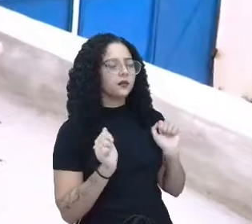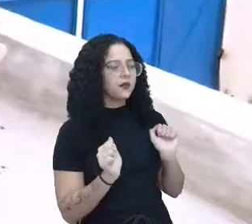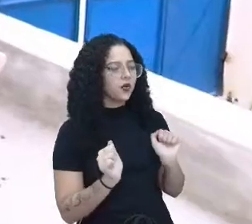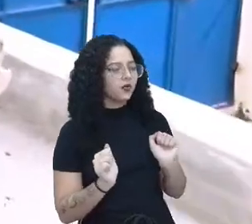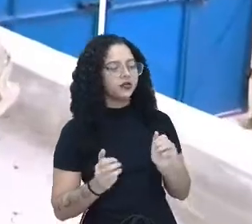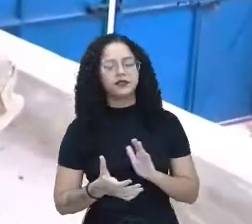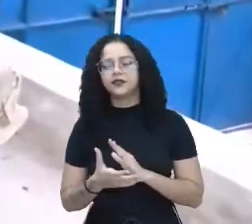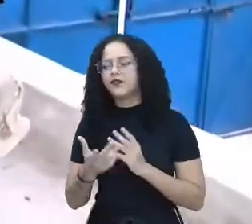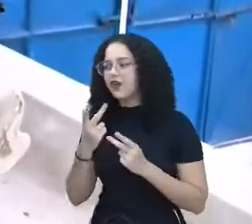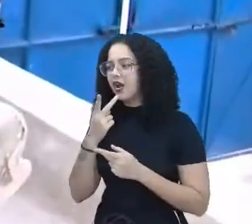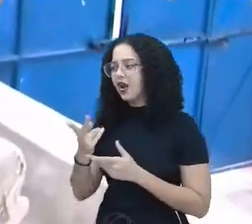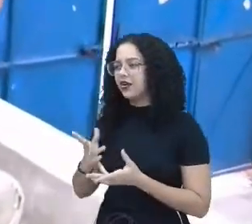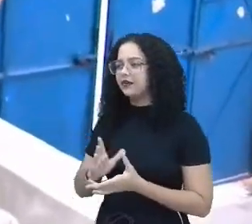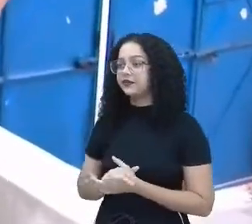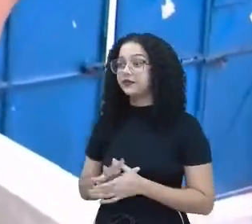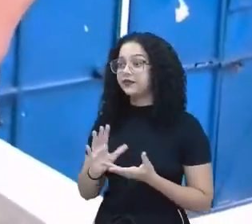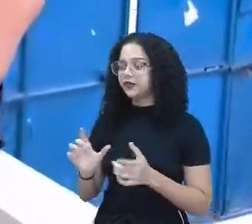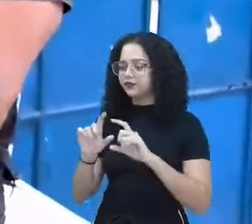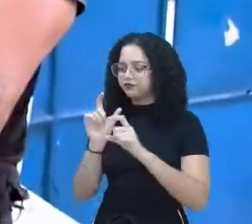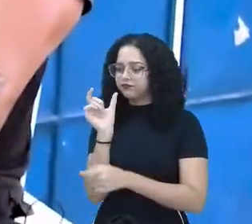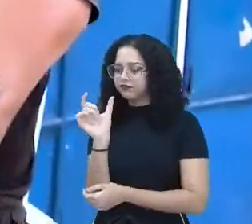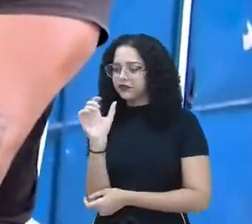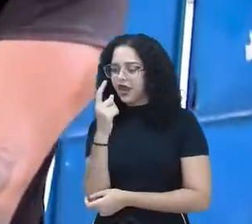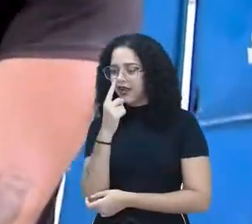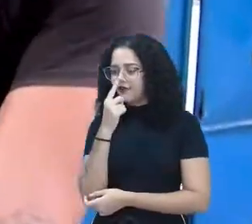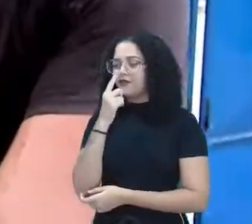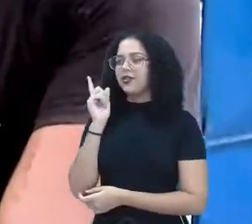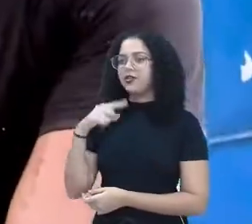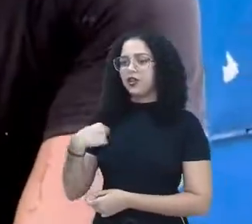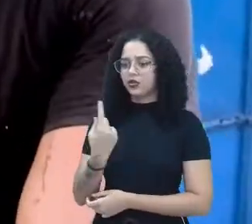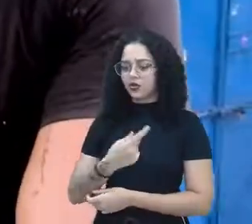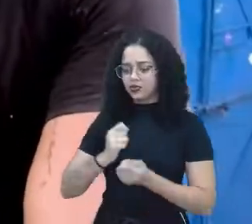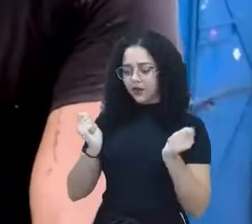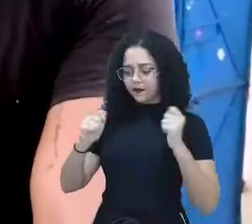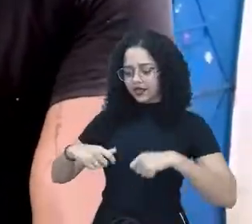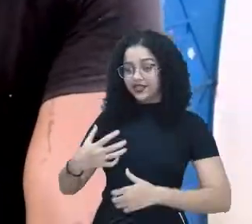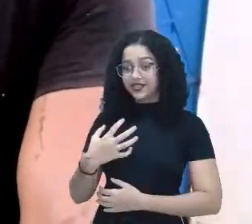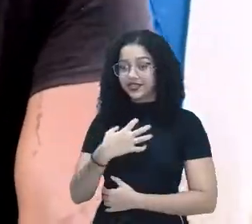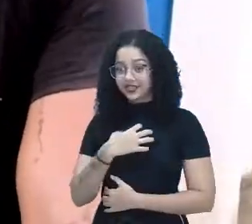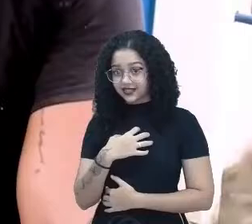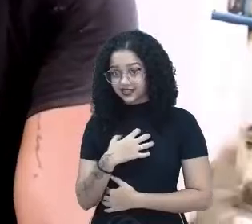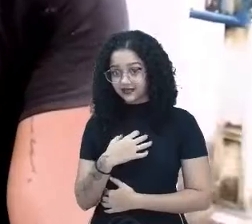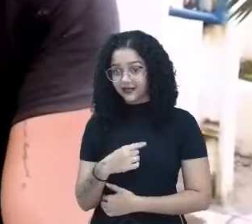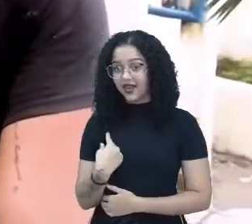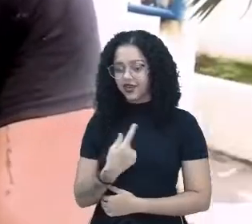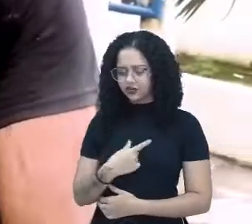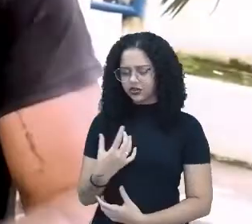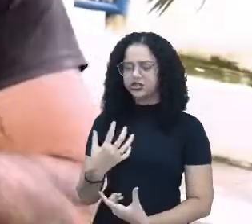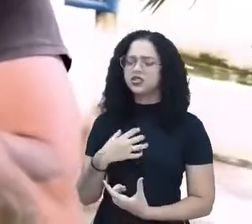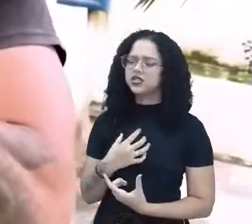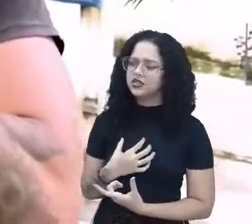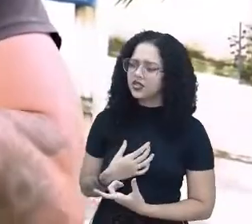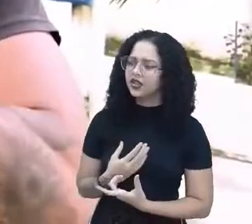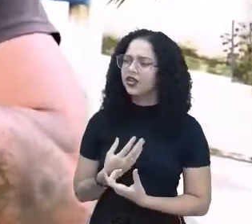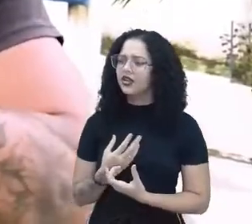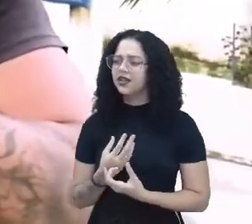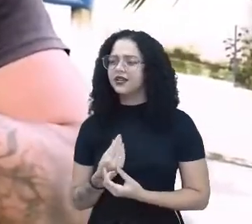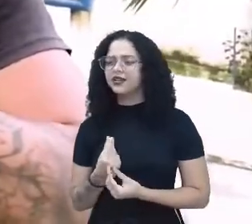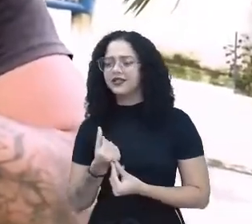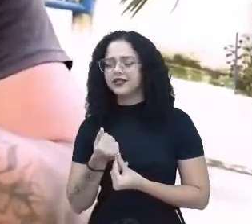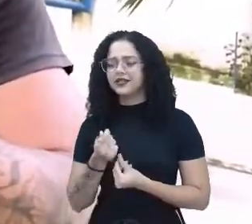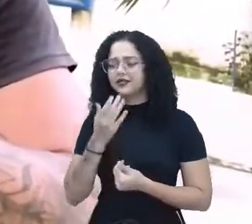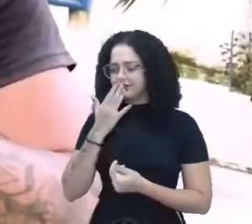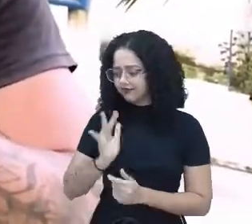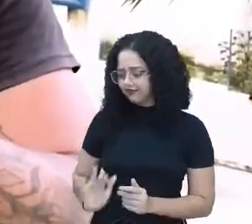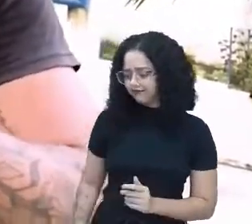afeto, o afeto é a nossa capacidade de sentir. E a gente sente desde os sentidos